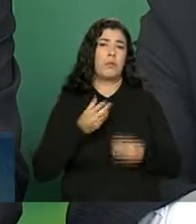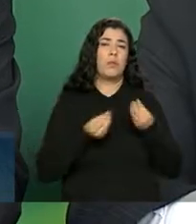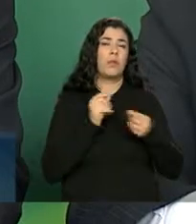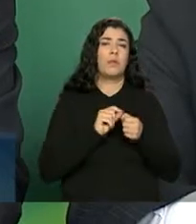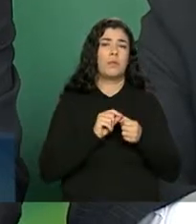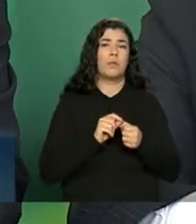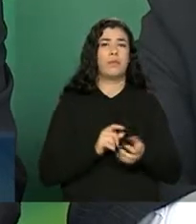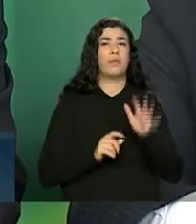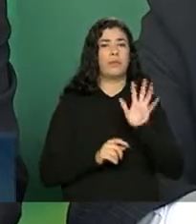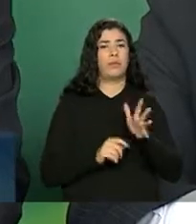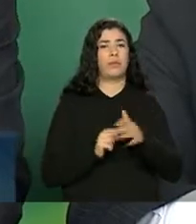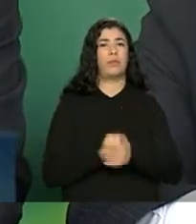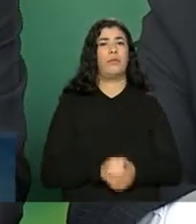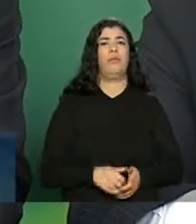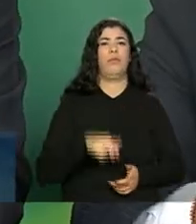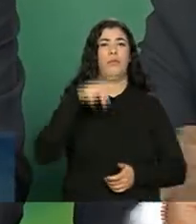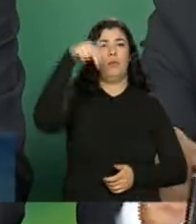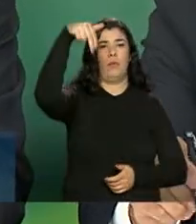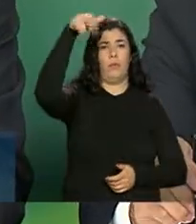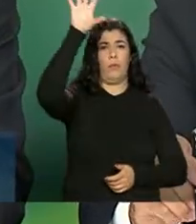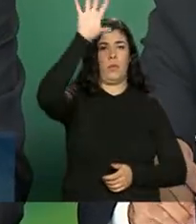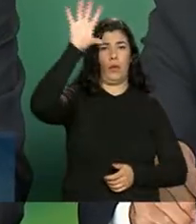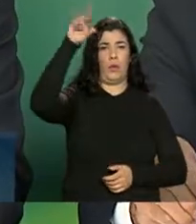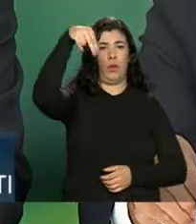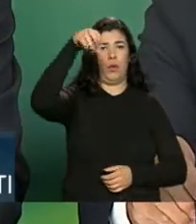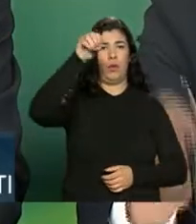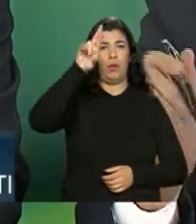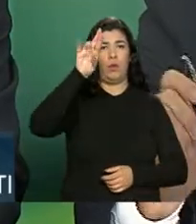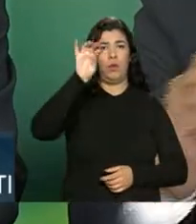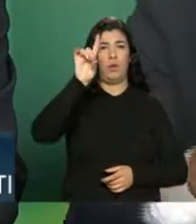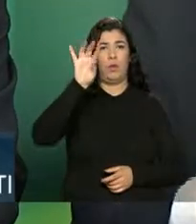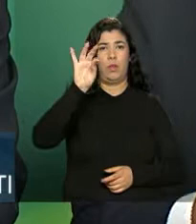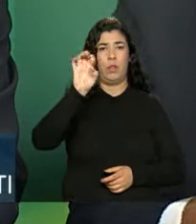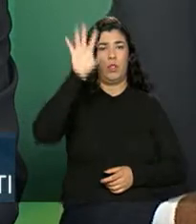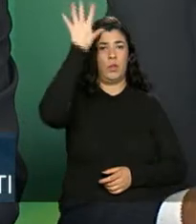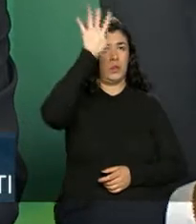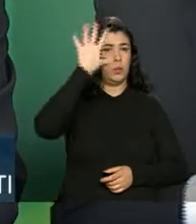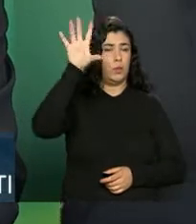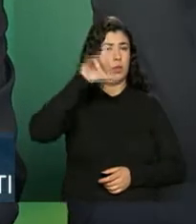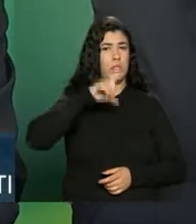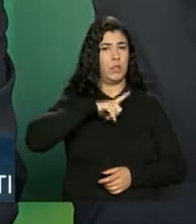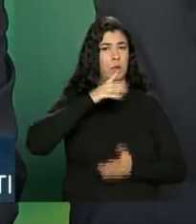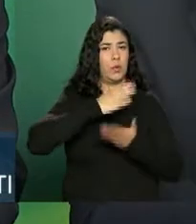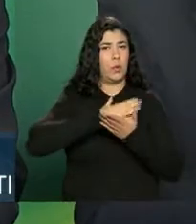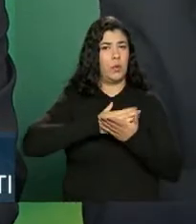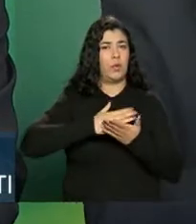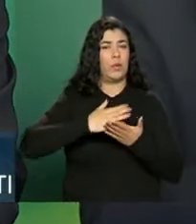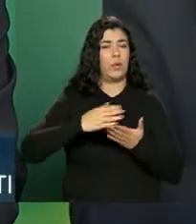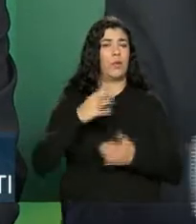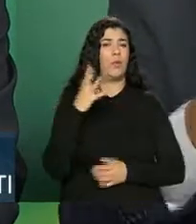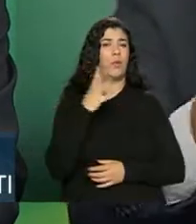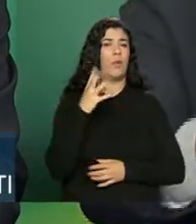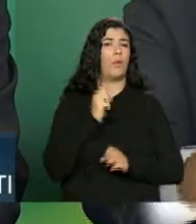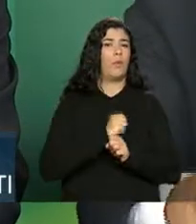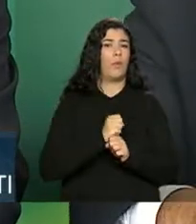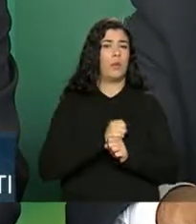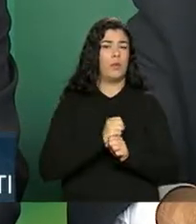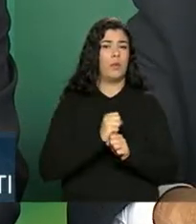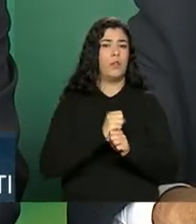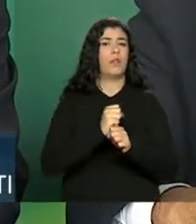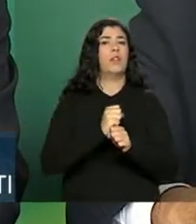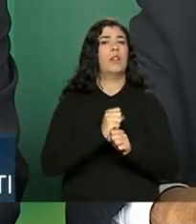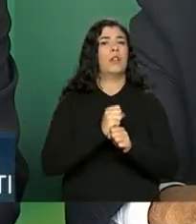o Nordeste o nordeste está atravessando o seu quarto ano de